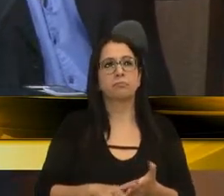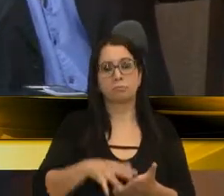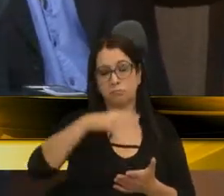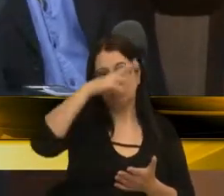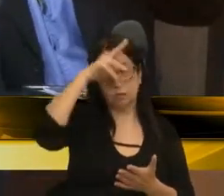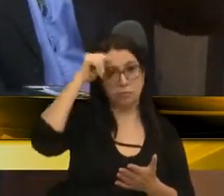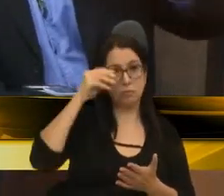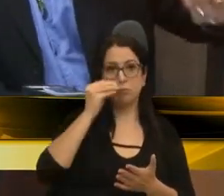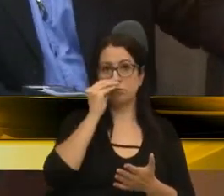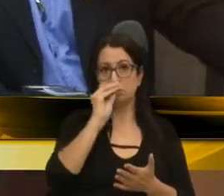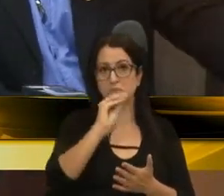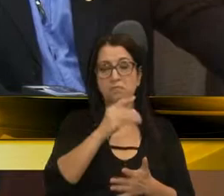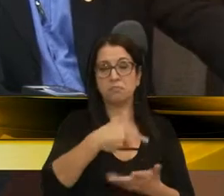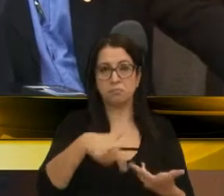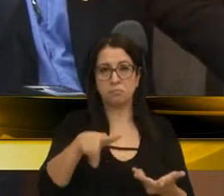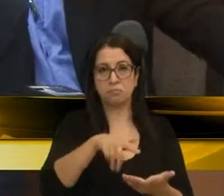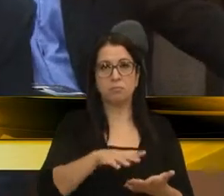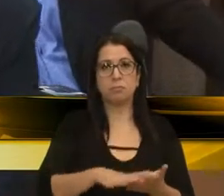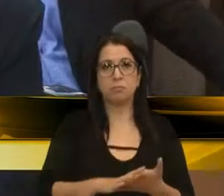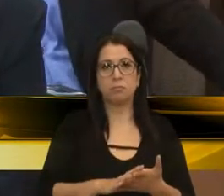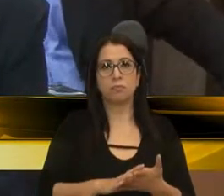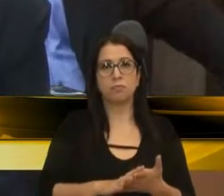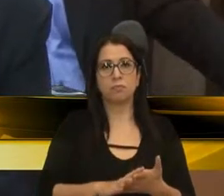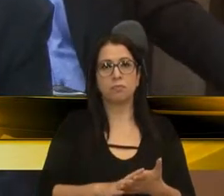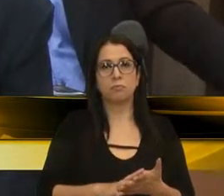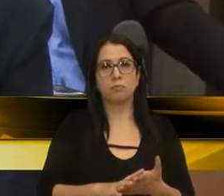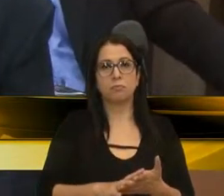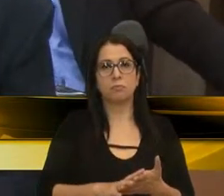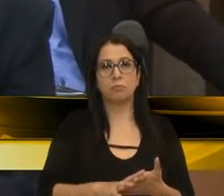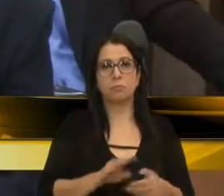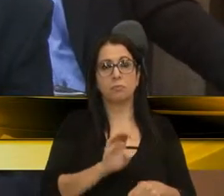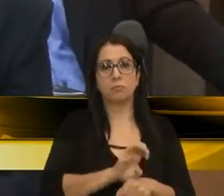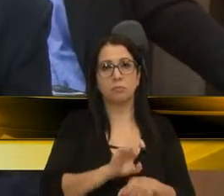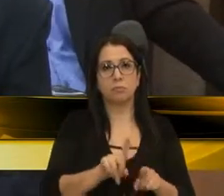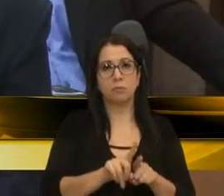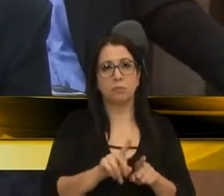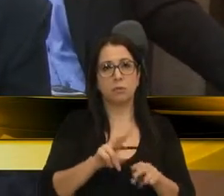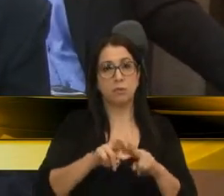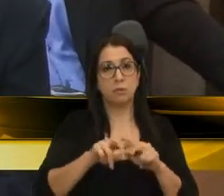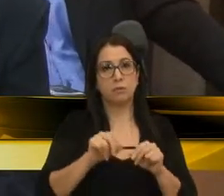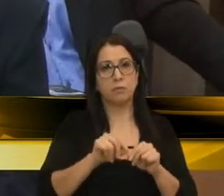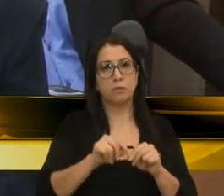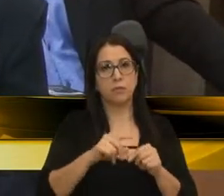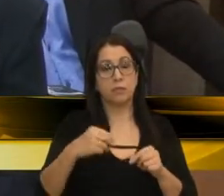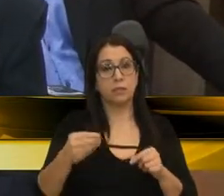público municipal, estadual. Então, por isso que nós estamos fazendo essas